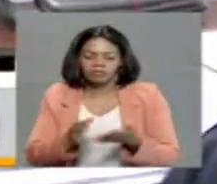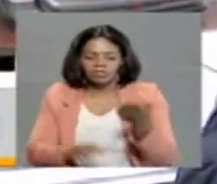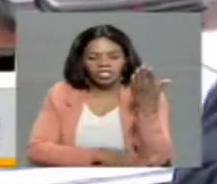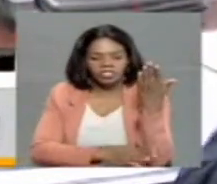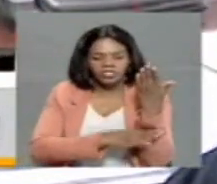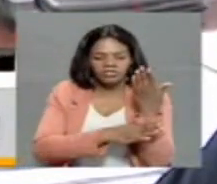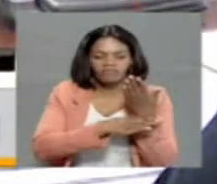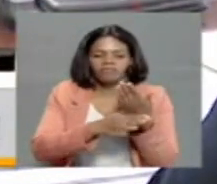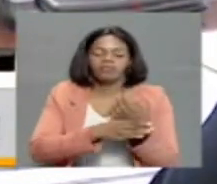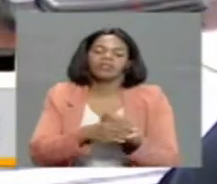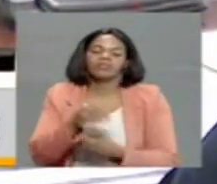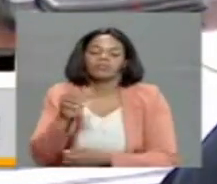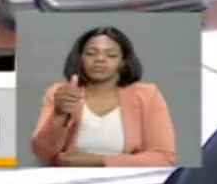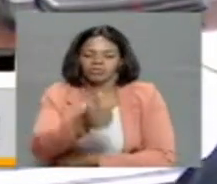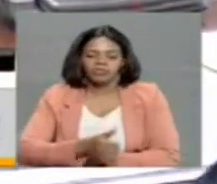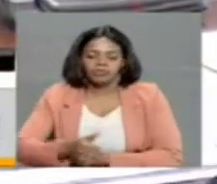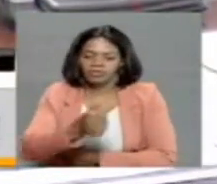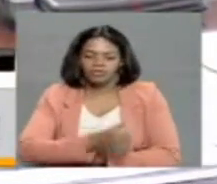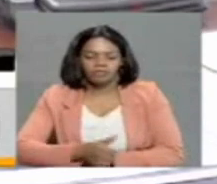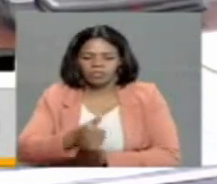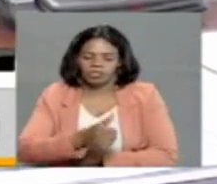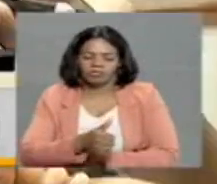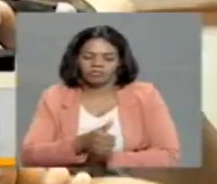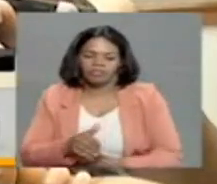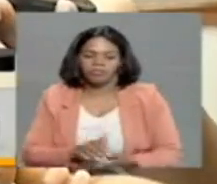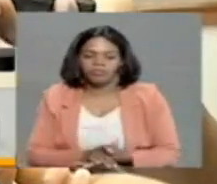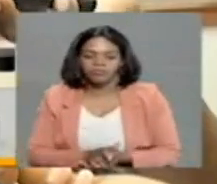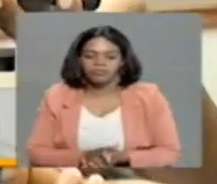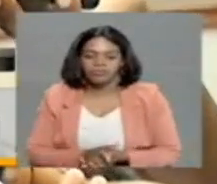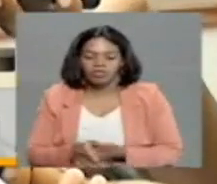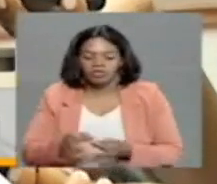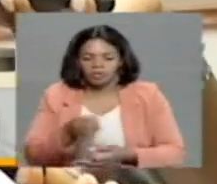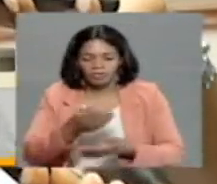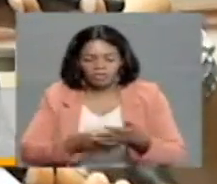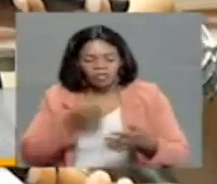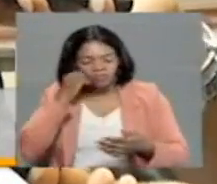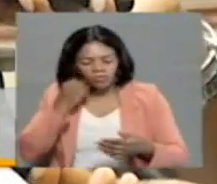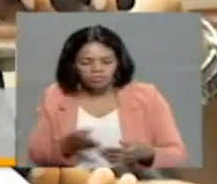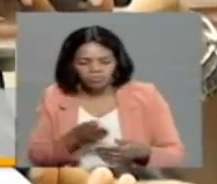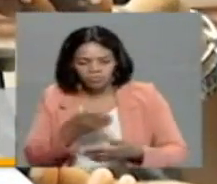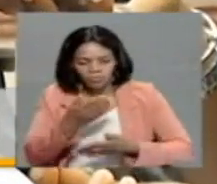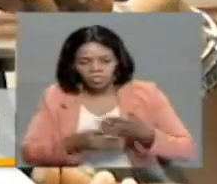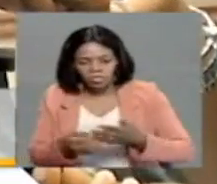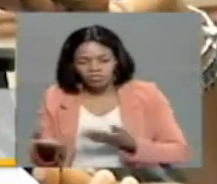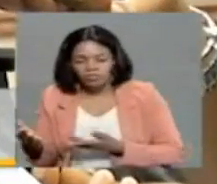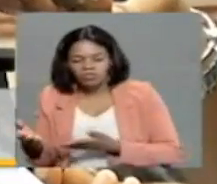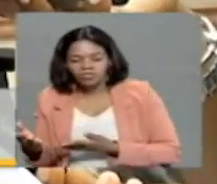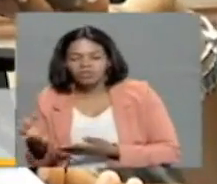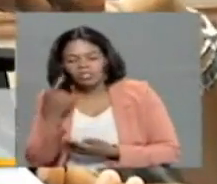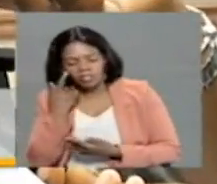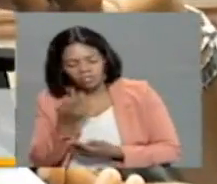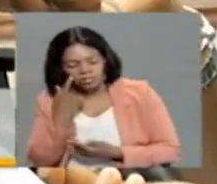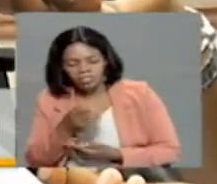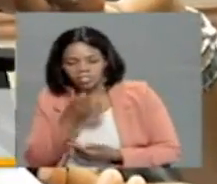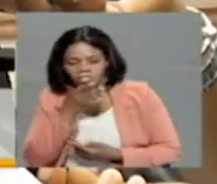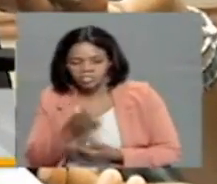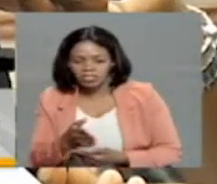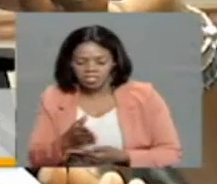que define as linhas estratégicas de desenvolvimento do município. O plano prevê a divisão do território